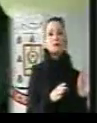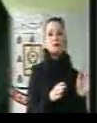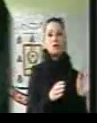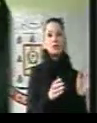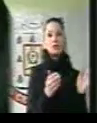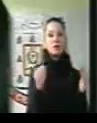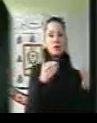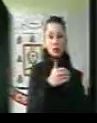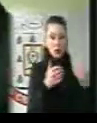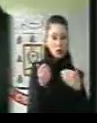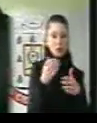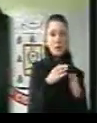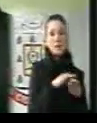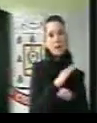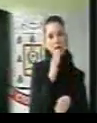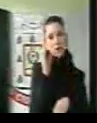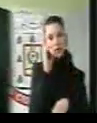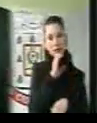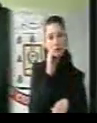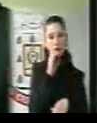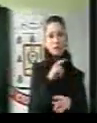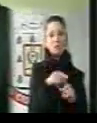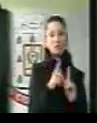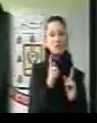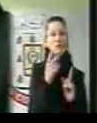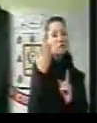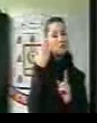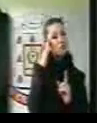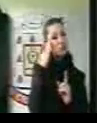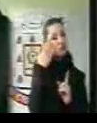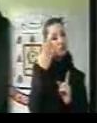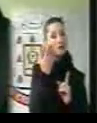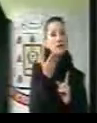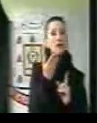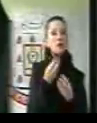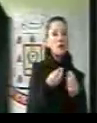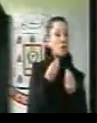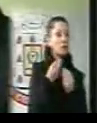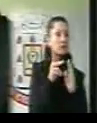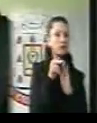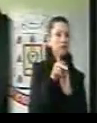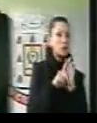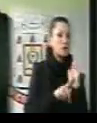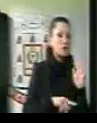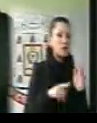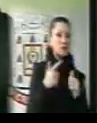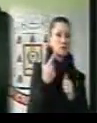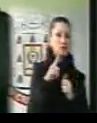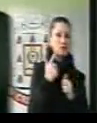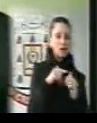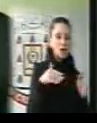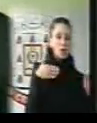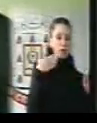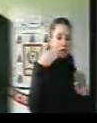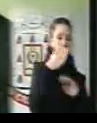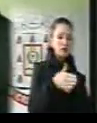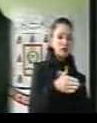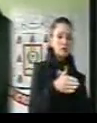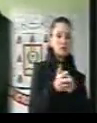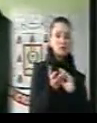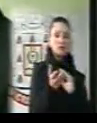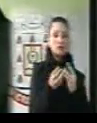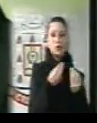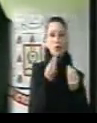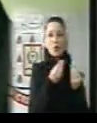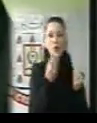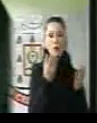acesso para a Via Rápida. No meu entendimento, não sei como esse projeto não contempla um acesso, um